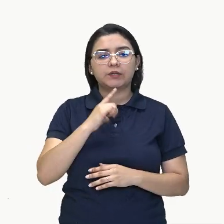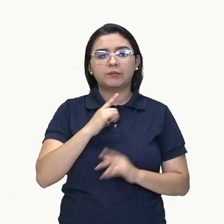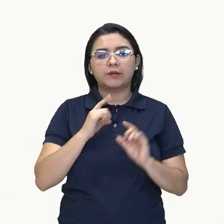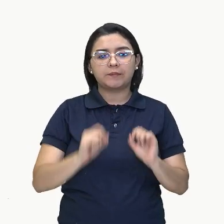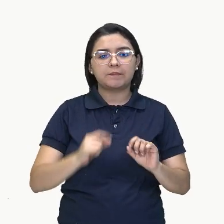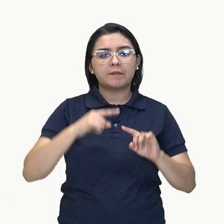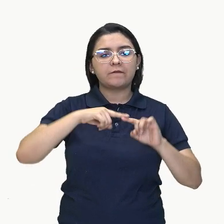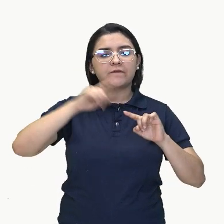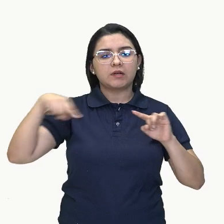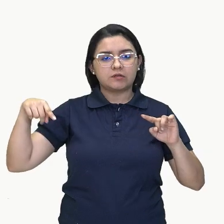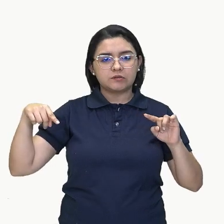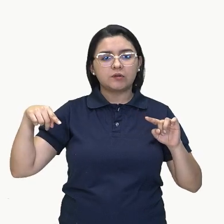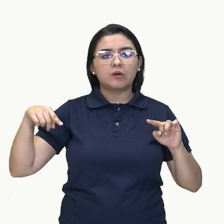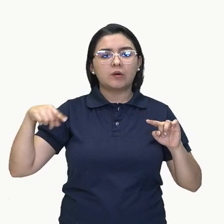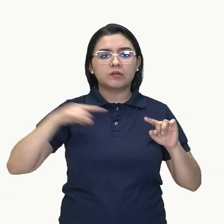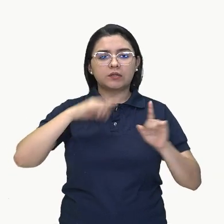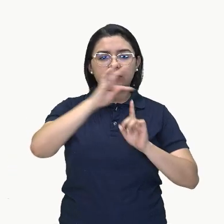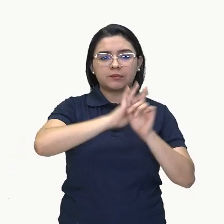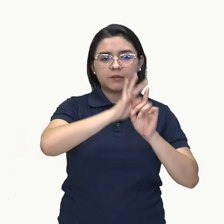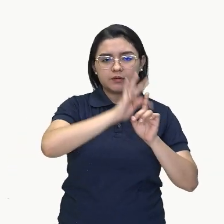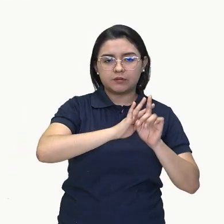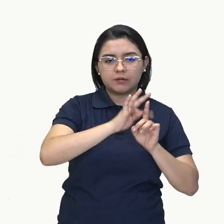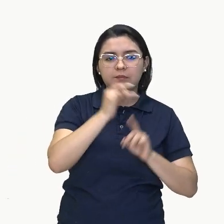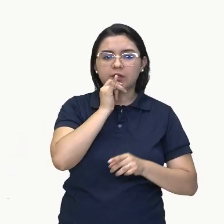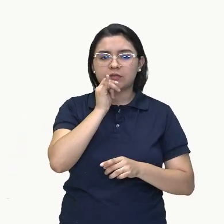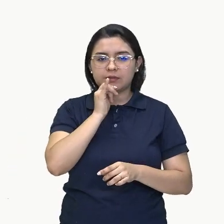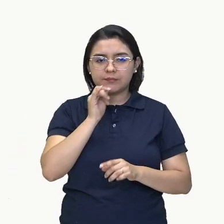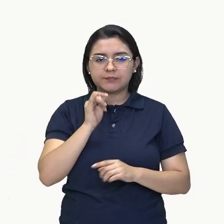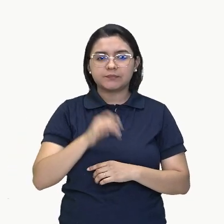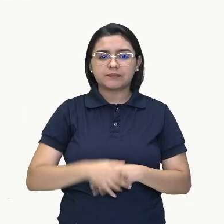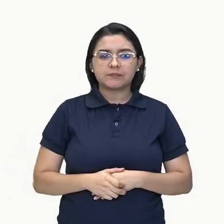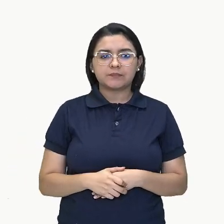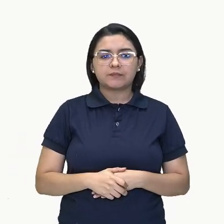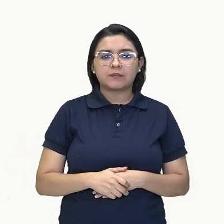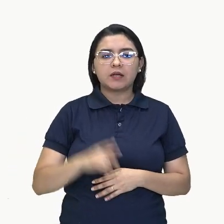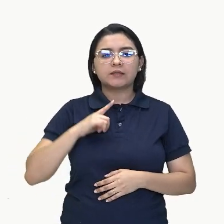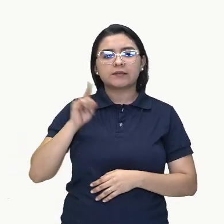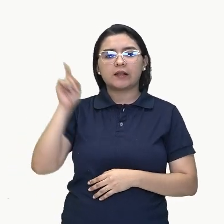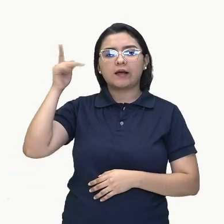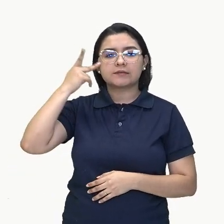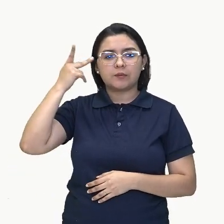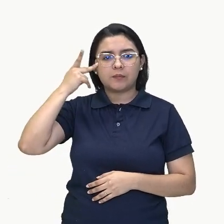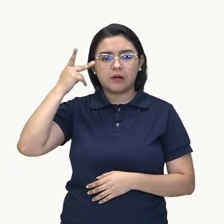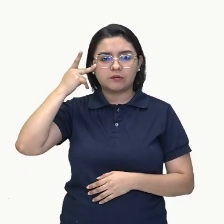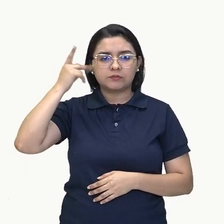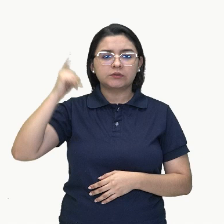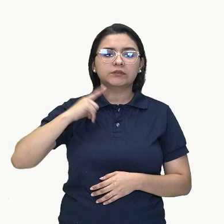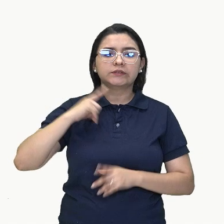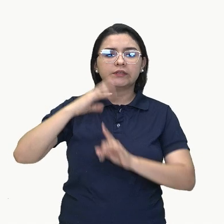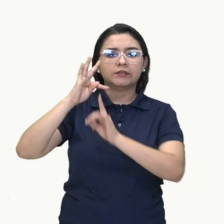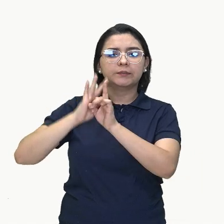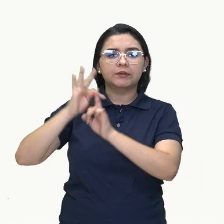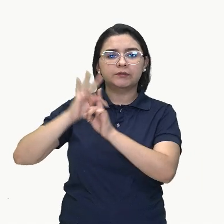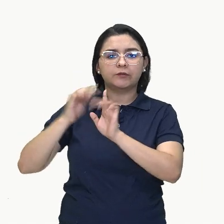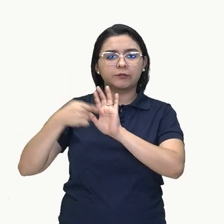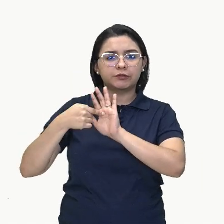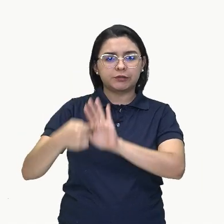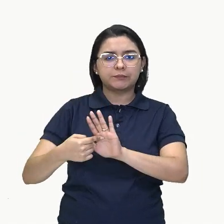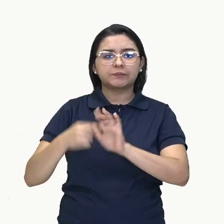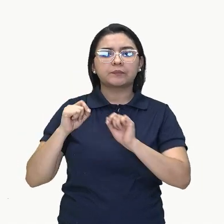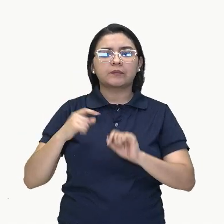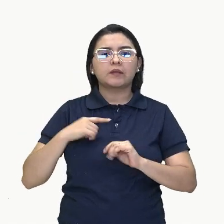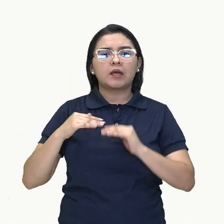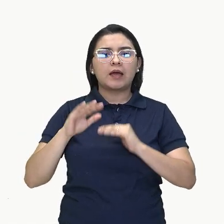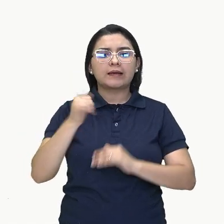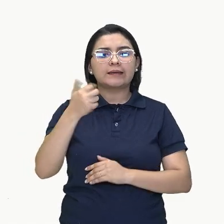uma variação na temperatura, por exemplo, em São Paulo, olha, eu tenho temperaturas, deixa eu colocar aqui, que chegam